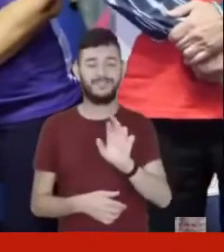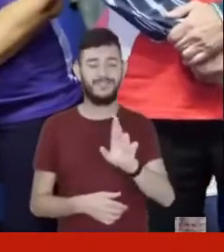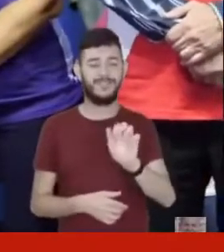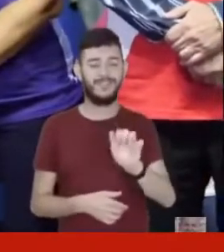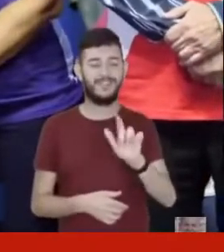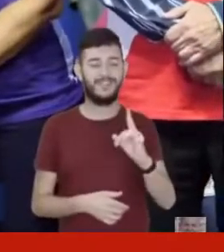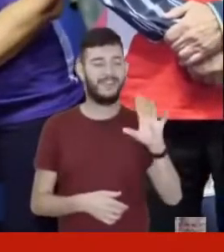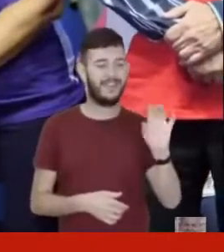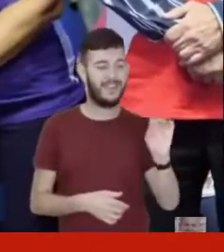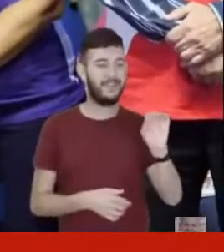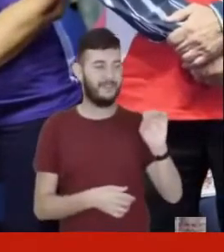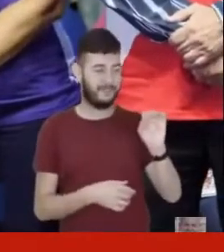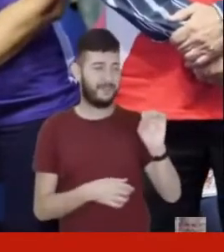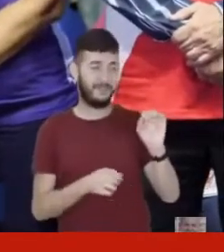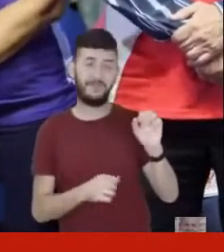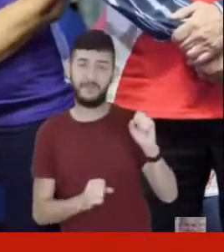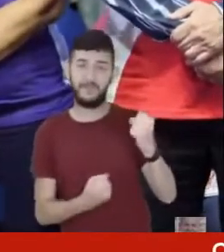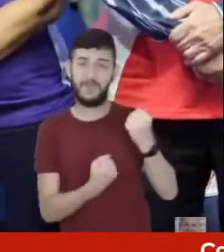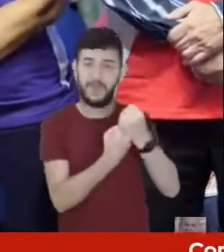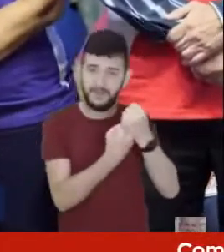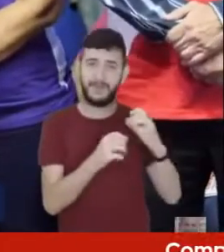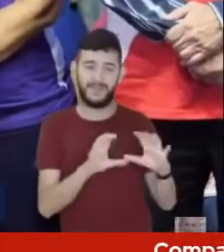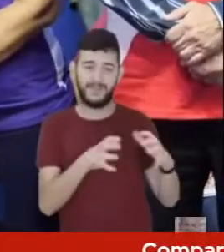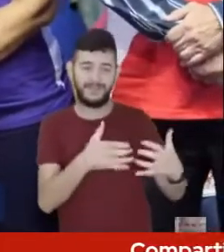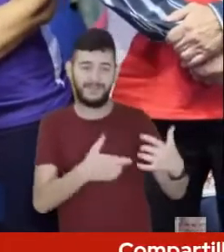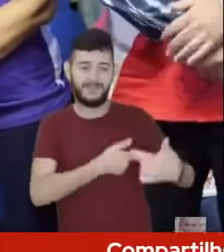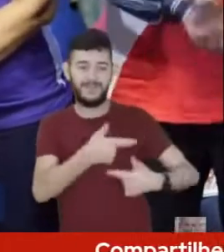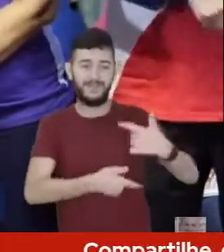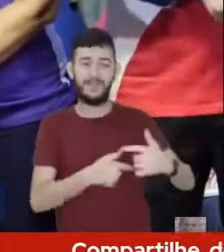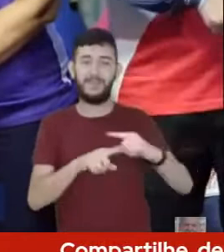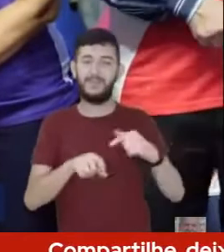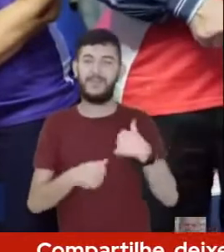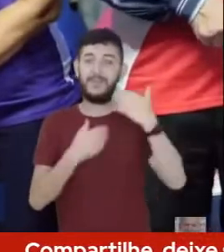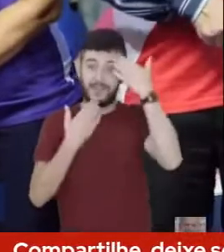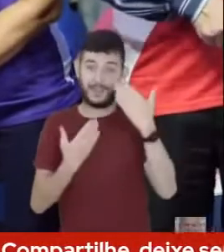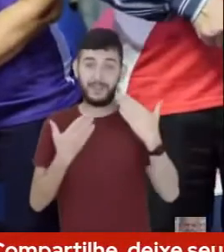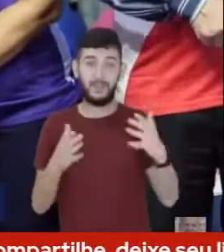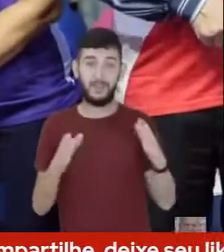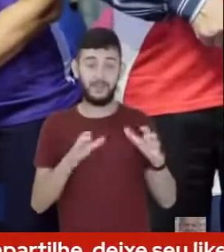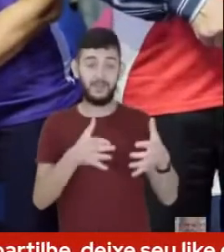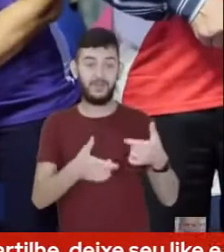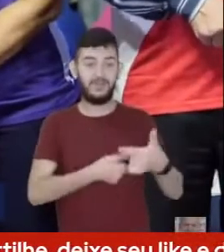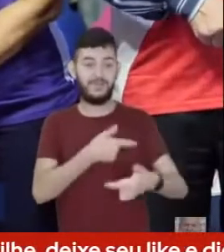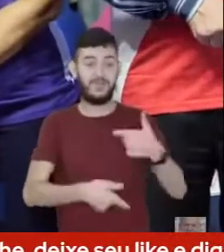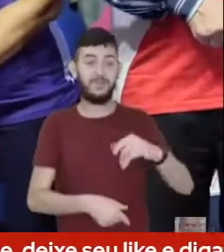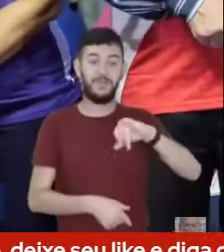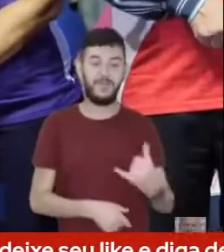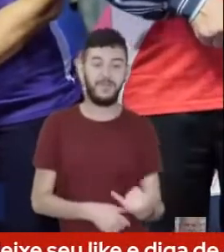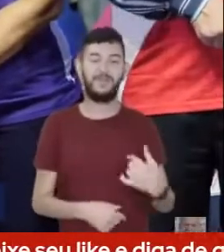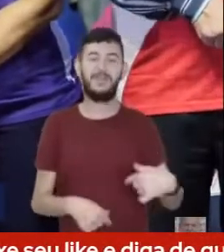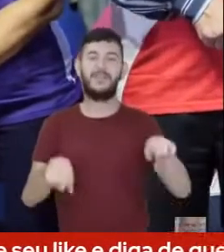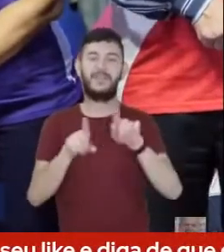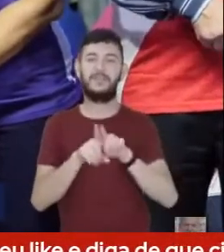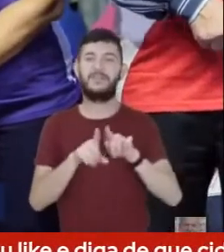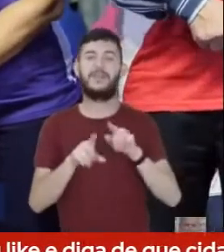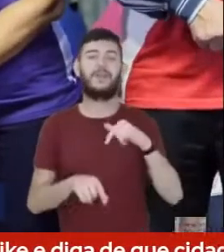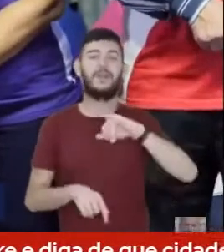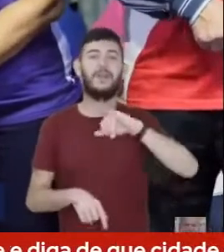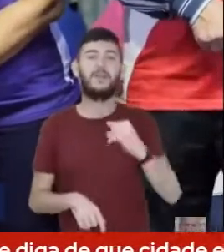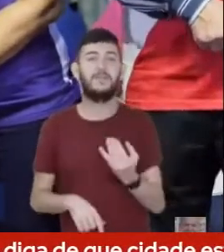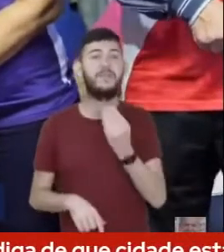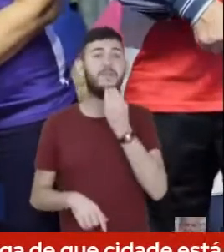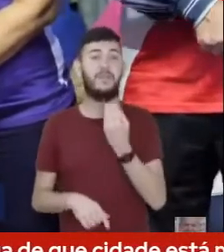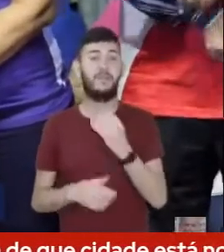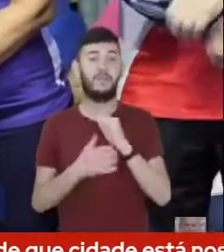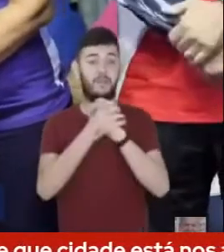aqui agradecer a oportunidade aqui ao GT, nesse mesmo intervalo, agradecer e cumprimentar todas as centrais sindicais, todos